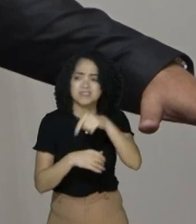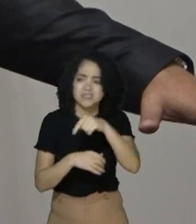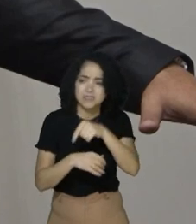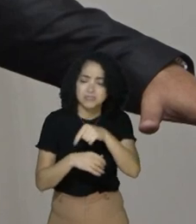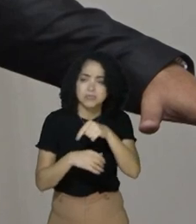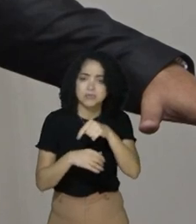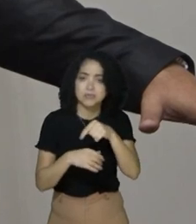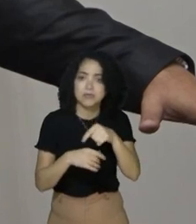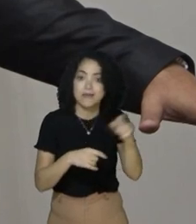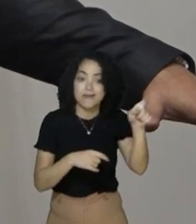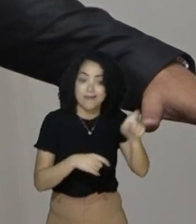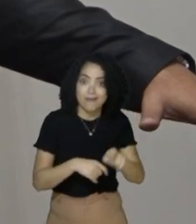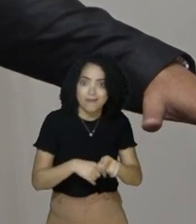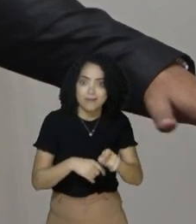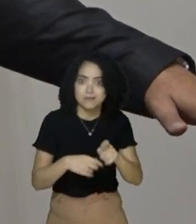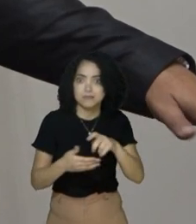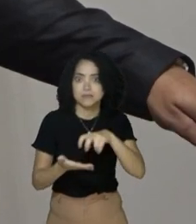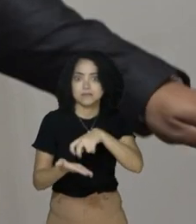descondenado.